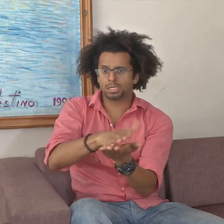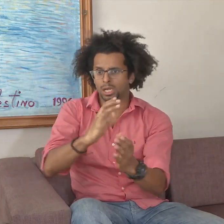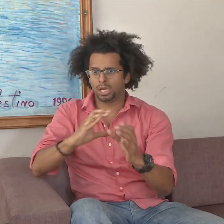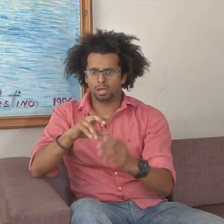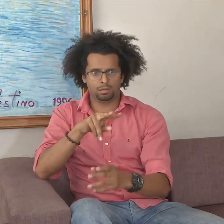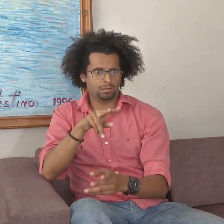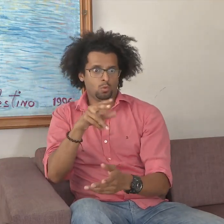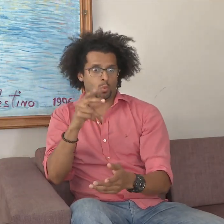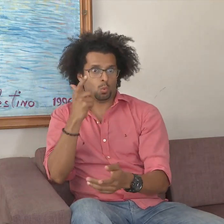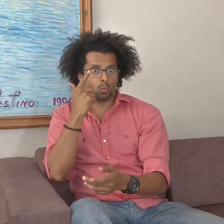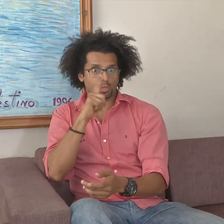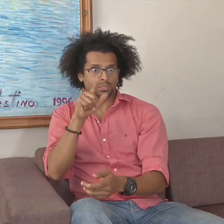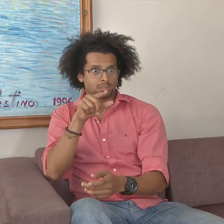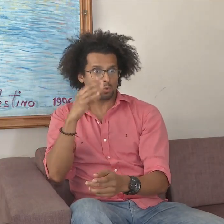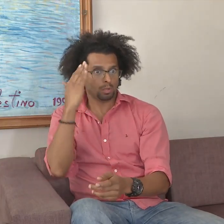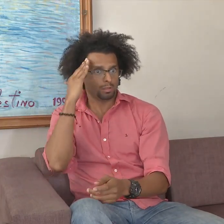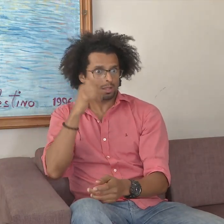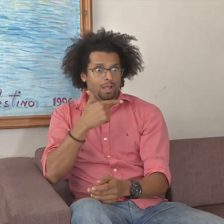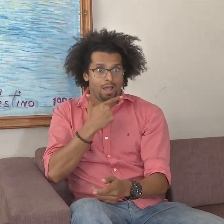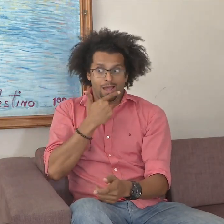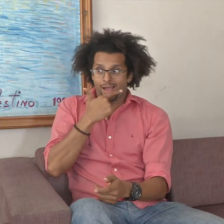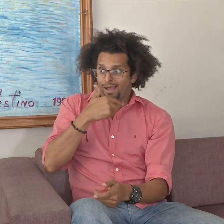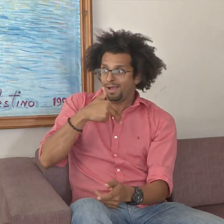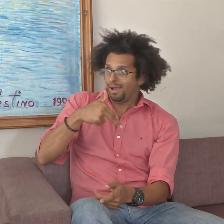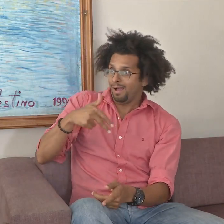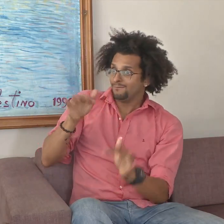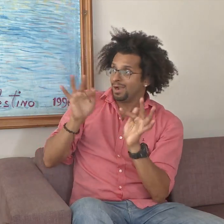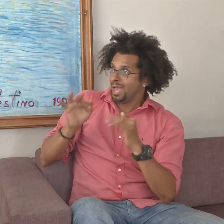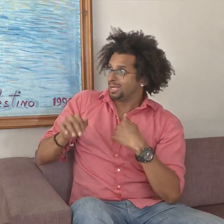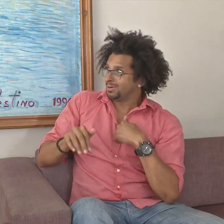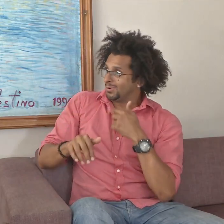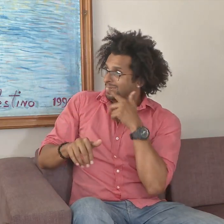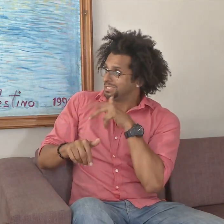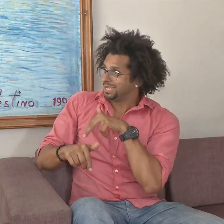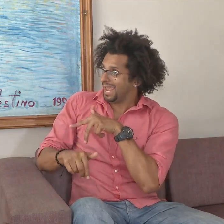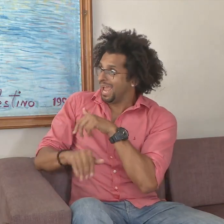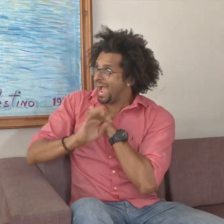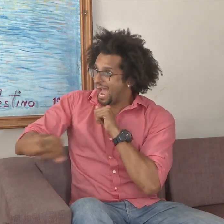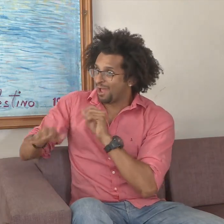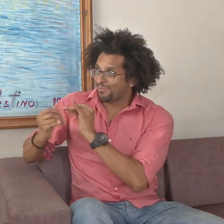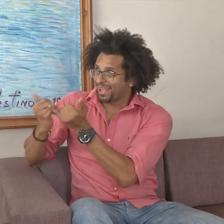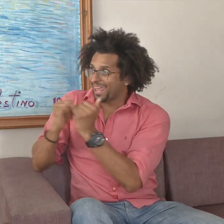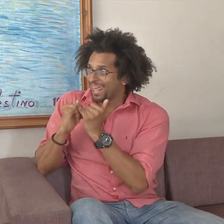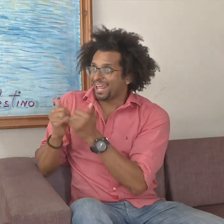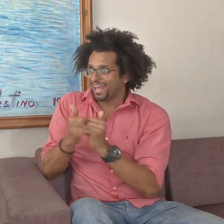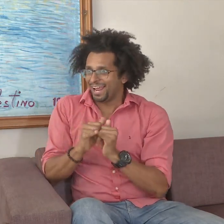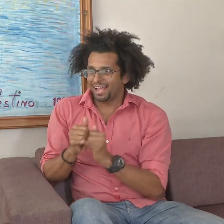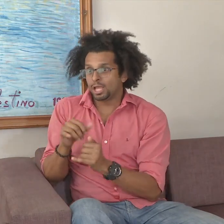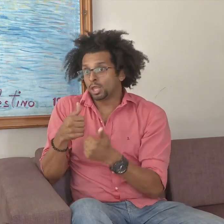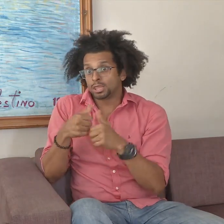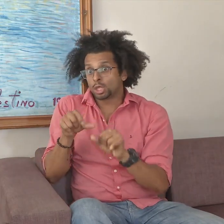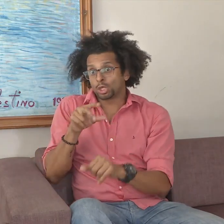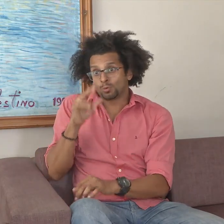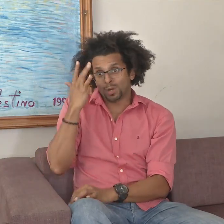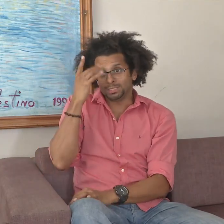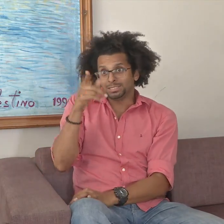por diante. E quando as pessoas conseguem se comunicar comigo, elas ficam felizes, elas falam para os seus colegas de